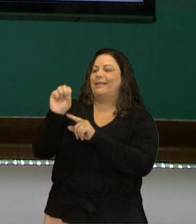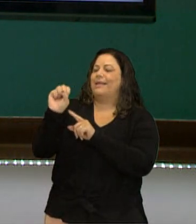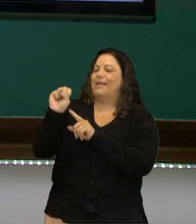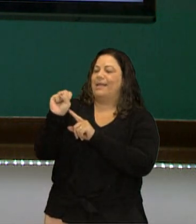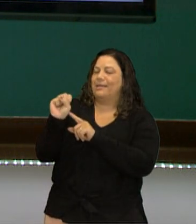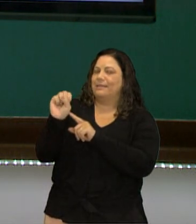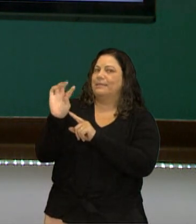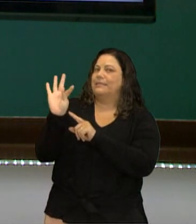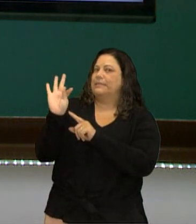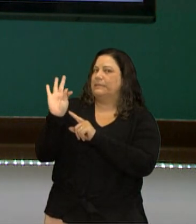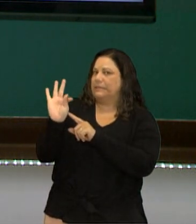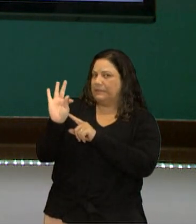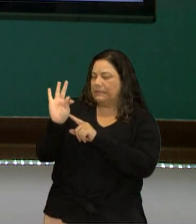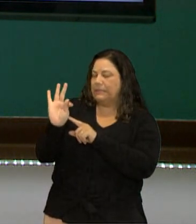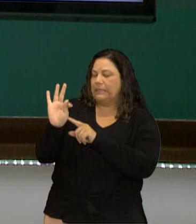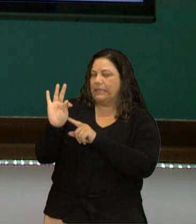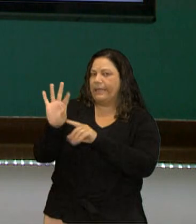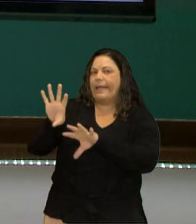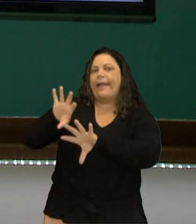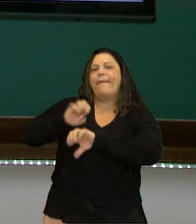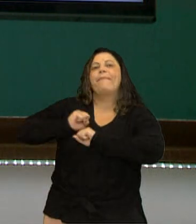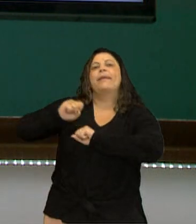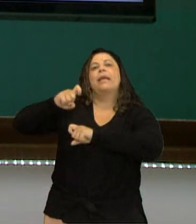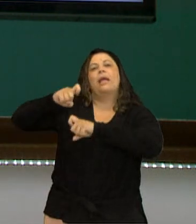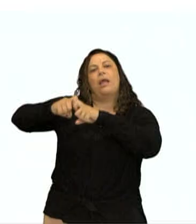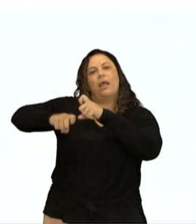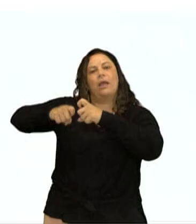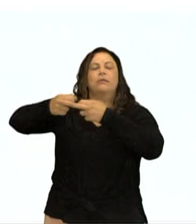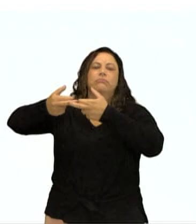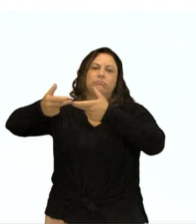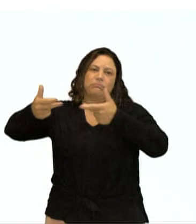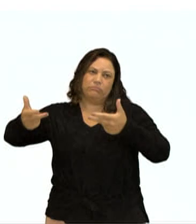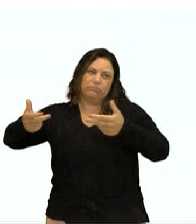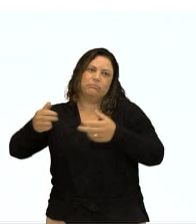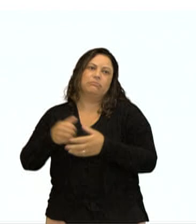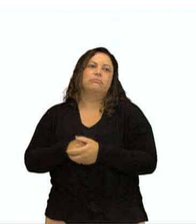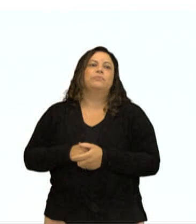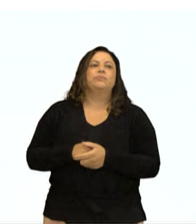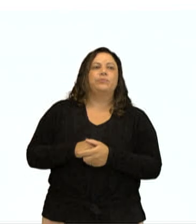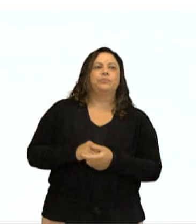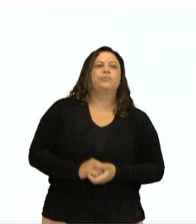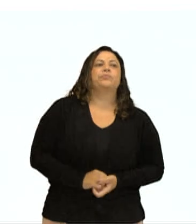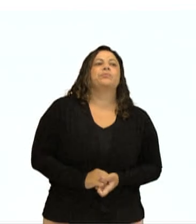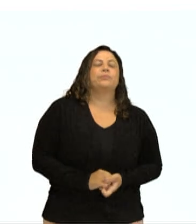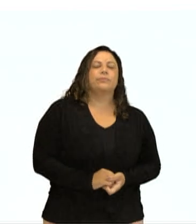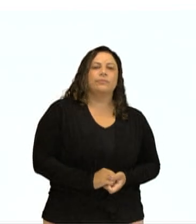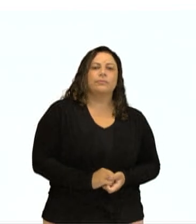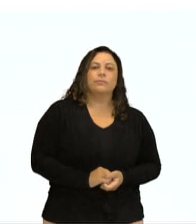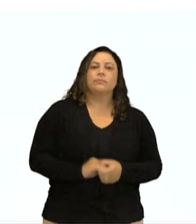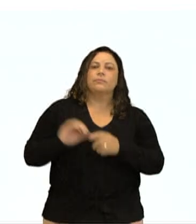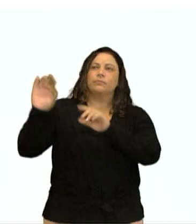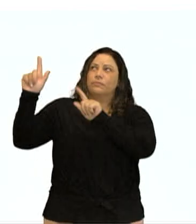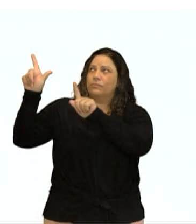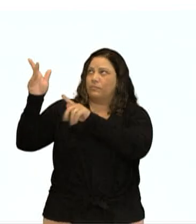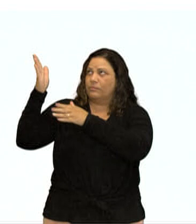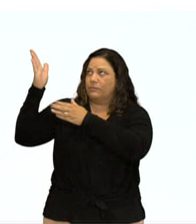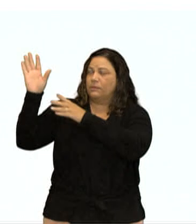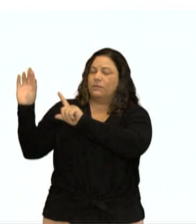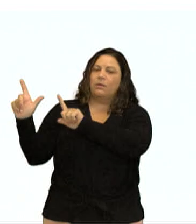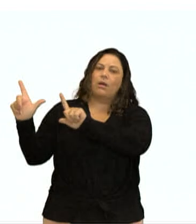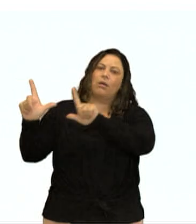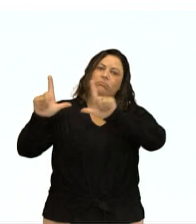infecção sexualmente transmissível, causada pela Neisseria gonorrhoeae. Então, eu mostro aqui para